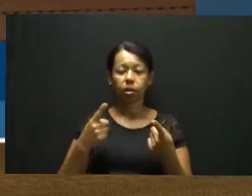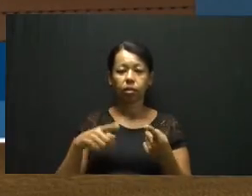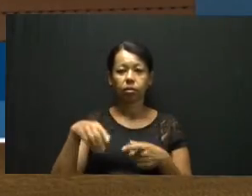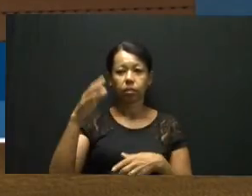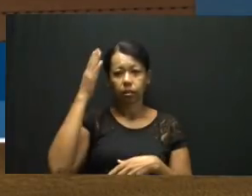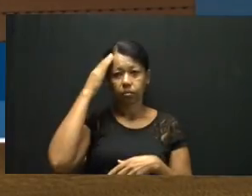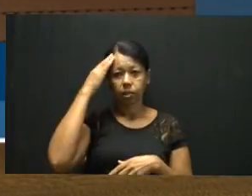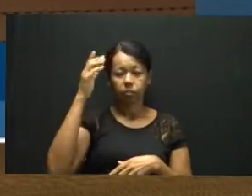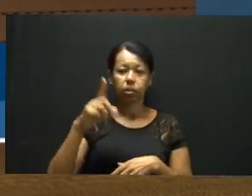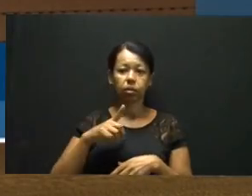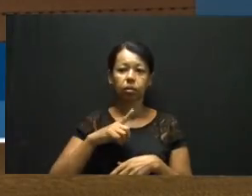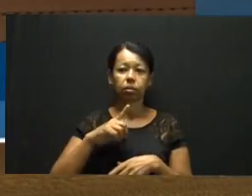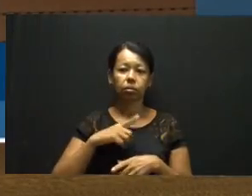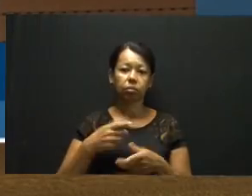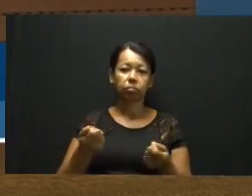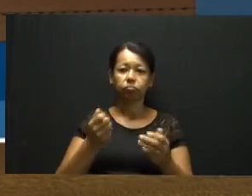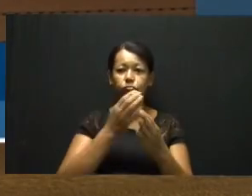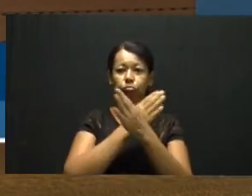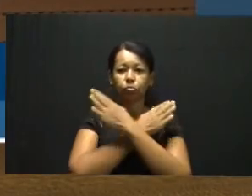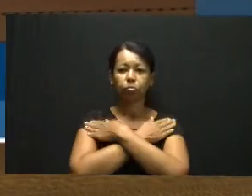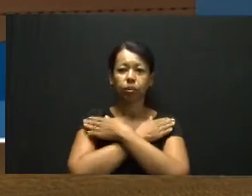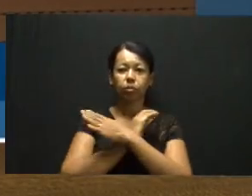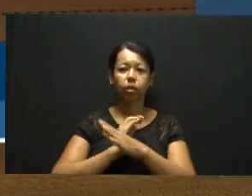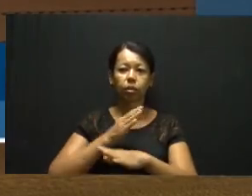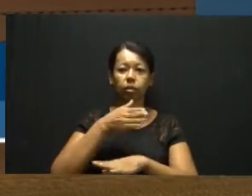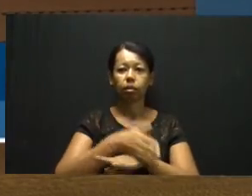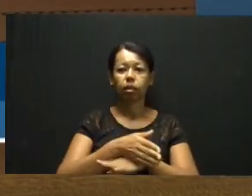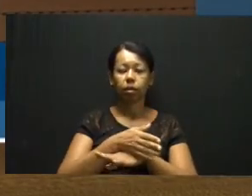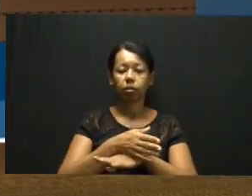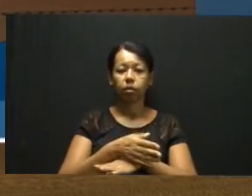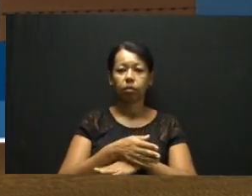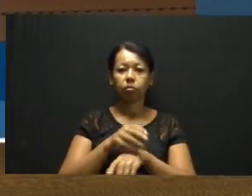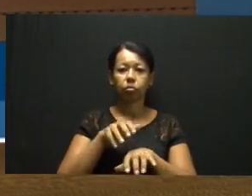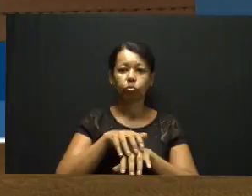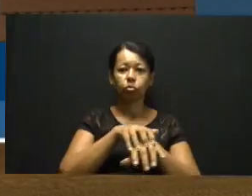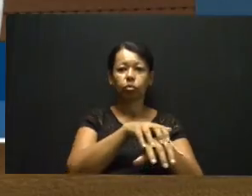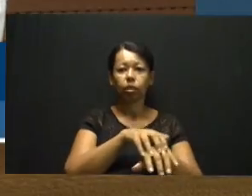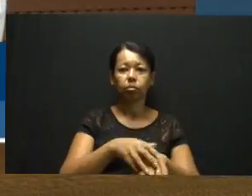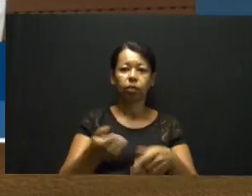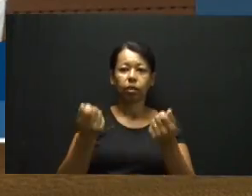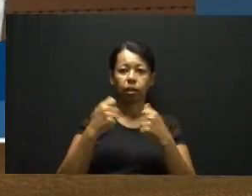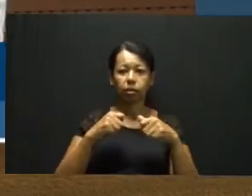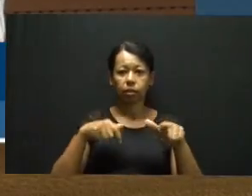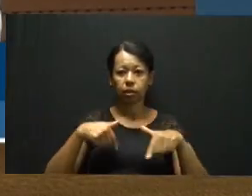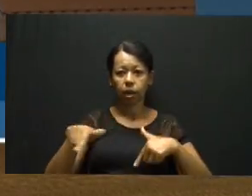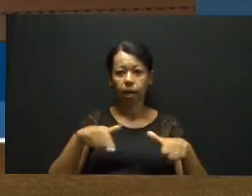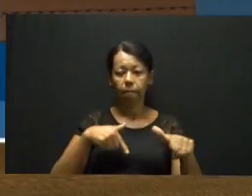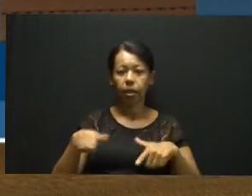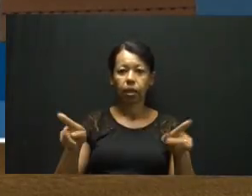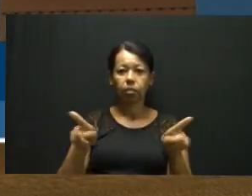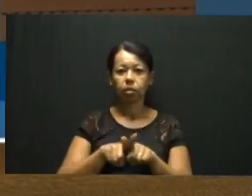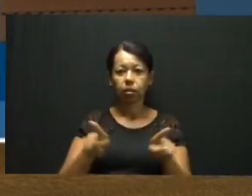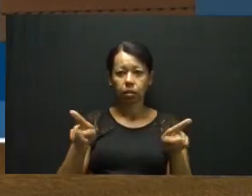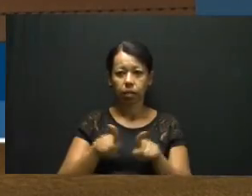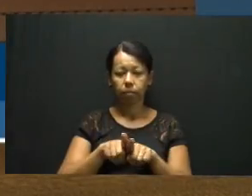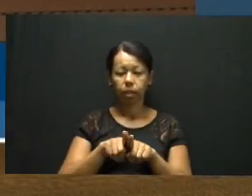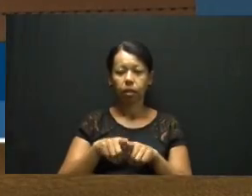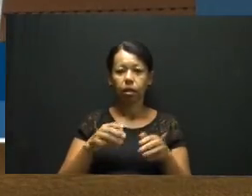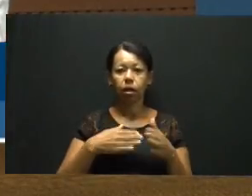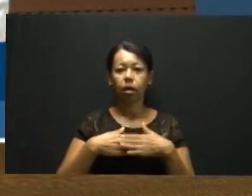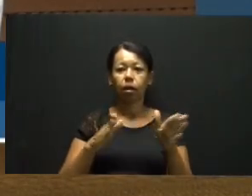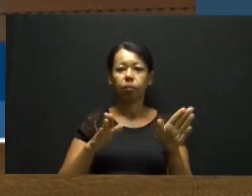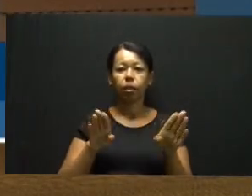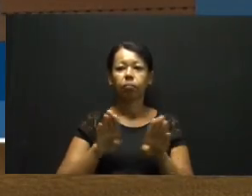e gerando desemprego. E com essa entrada de intenções ao turismo, nós vamos gerar empregos e também abrir